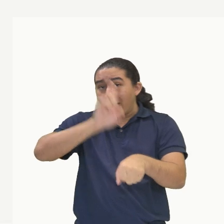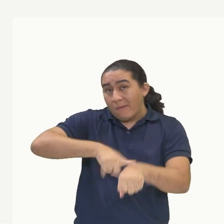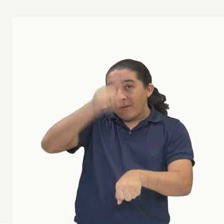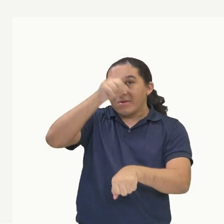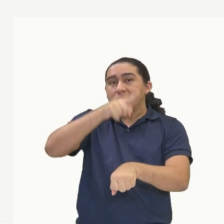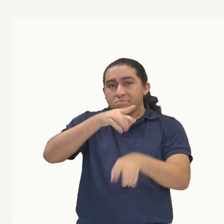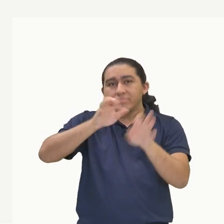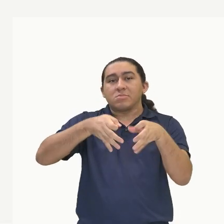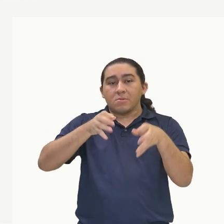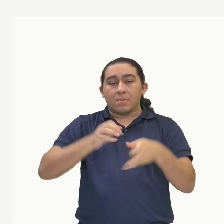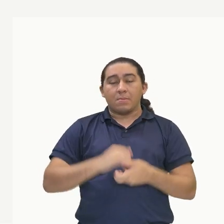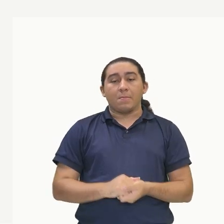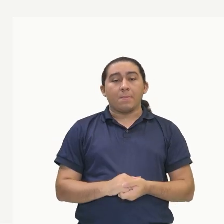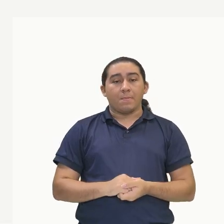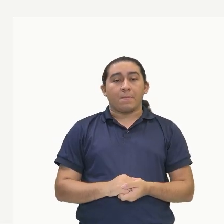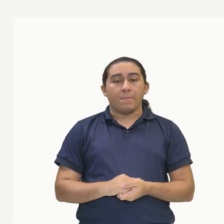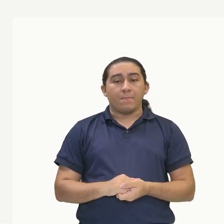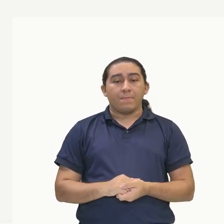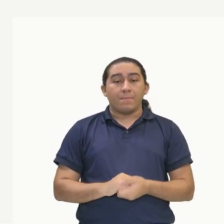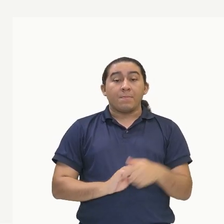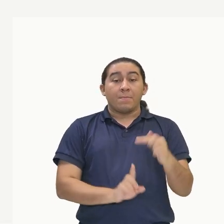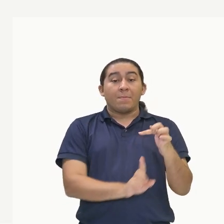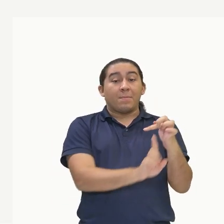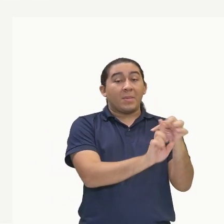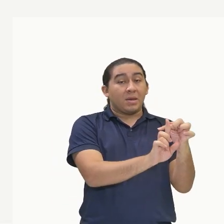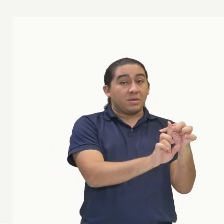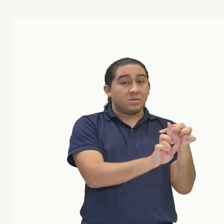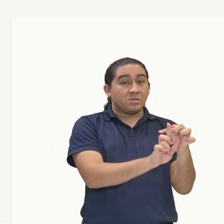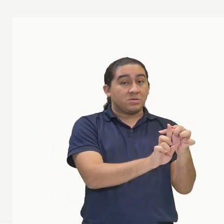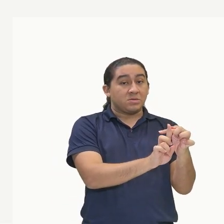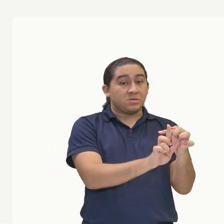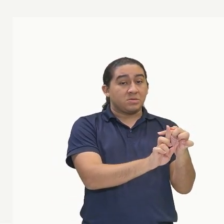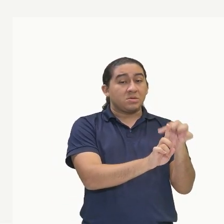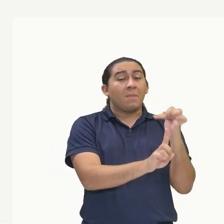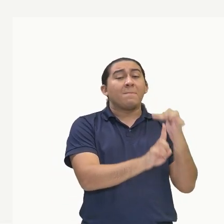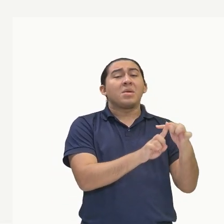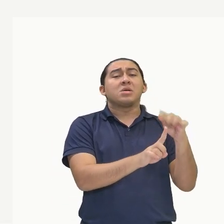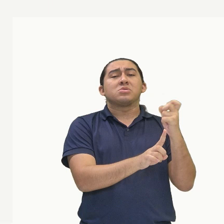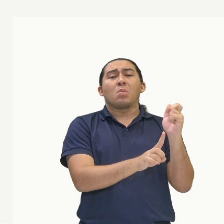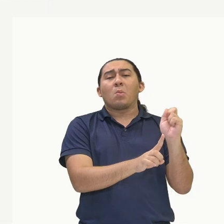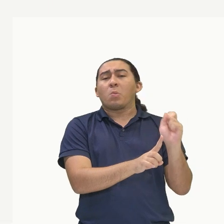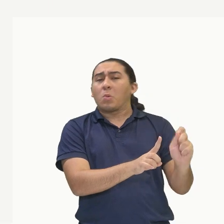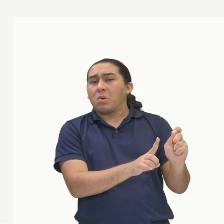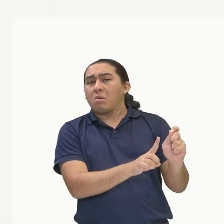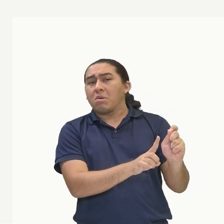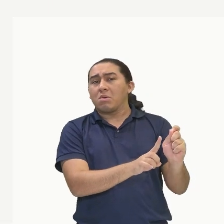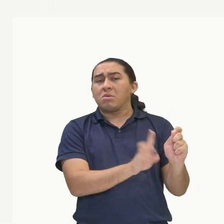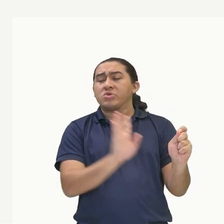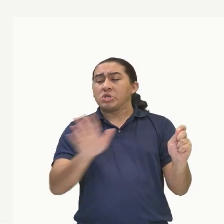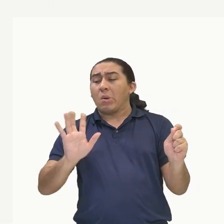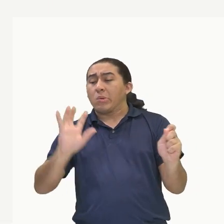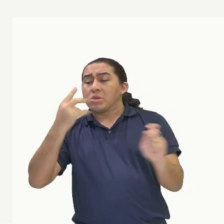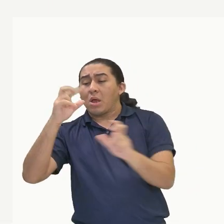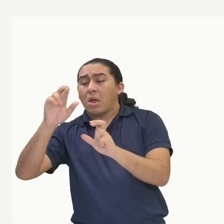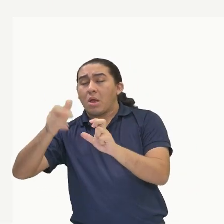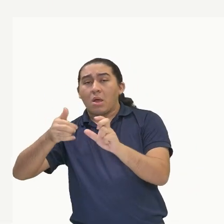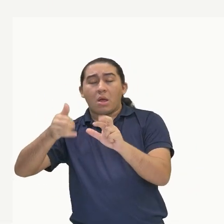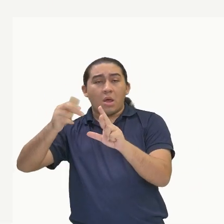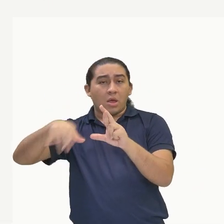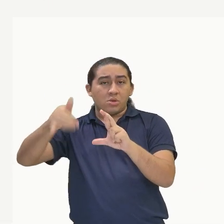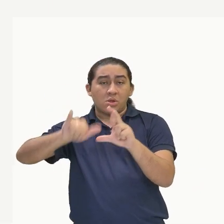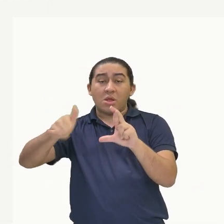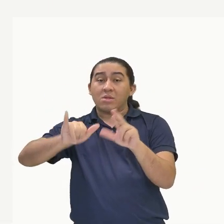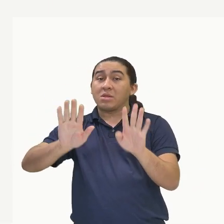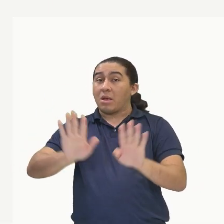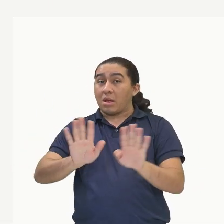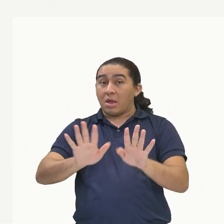forma lógica. Mais. Por que mais, professor? Porque ele está falando para formar